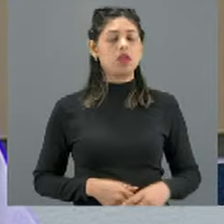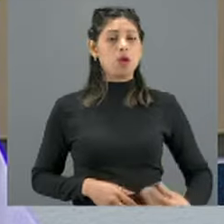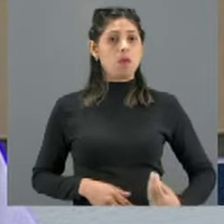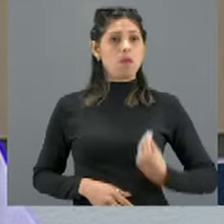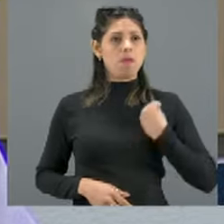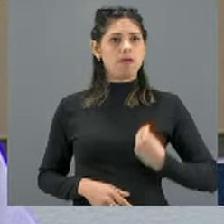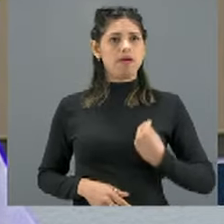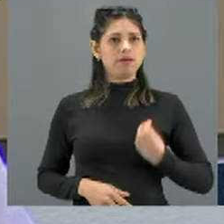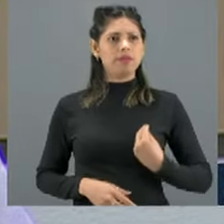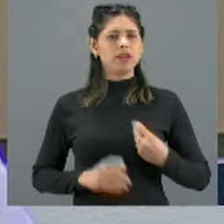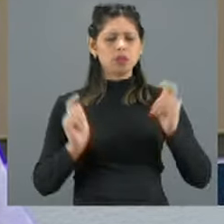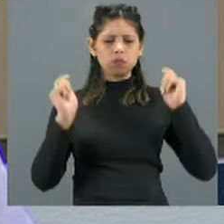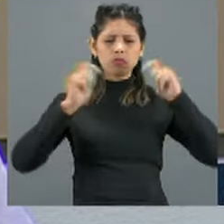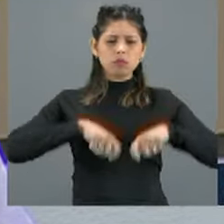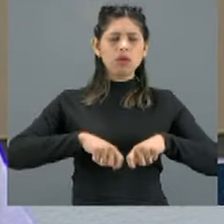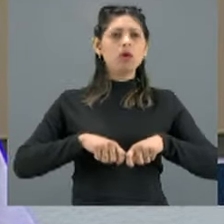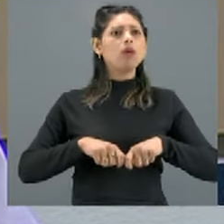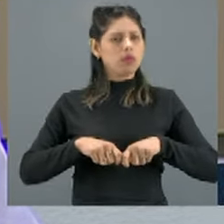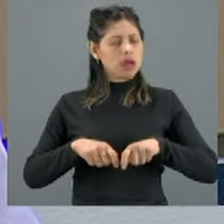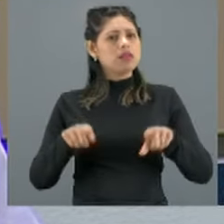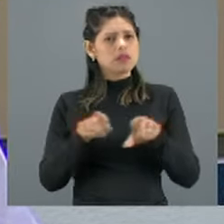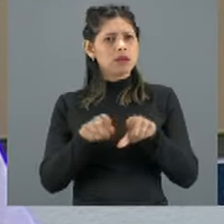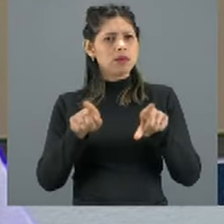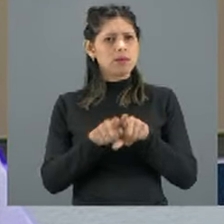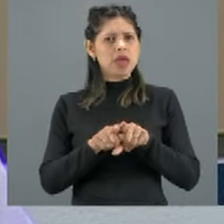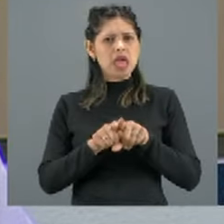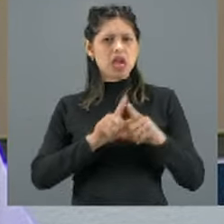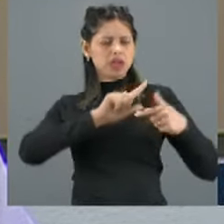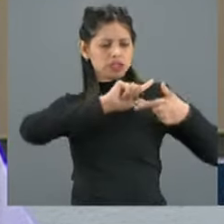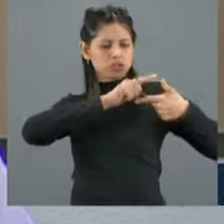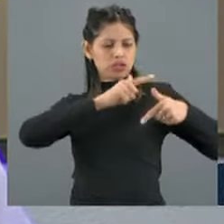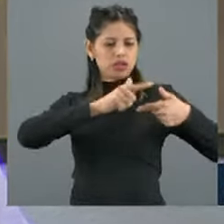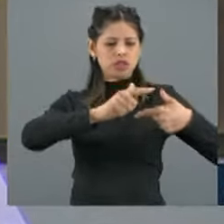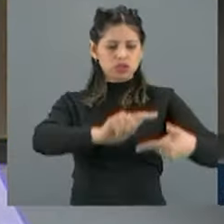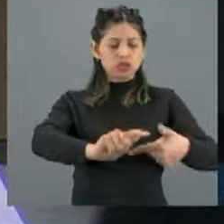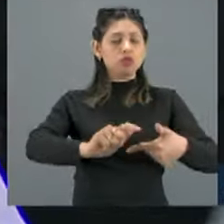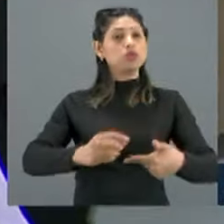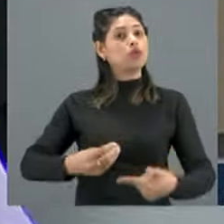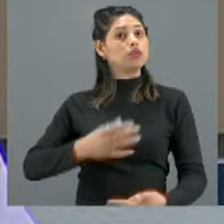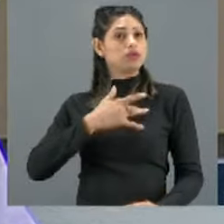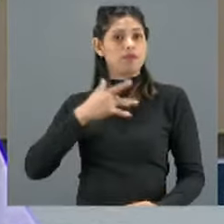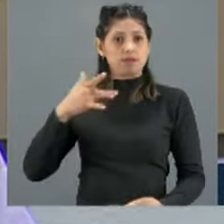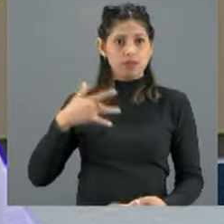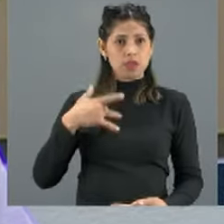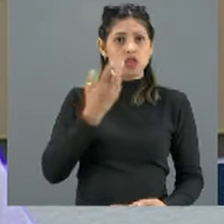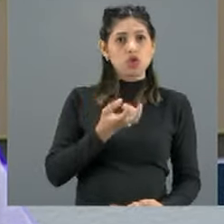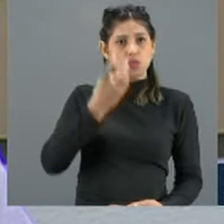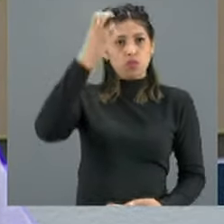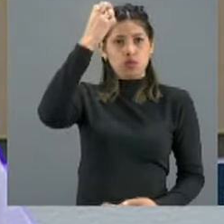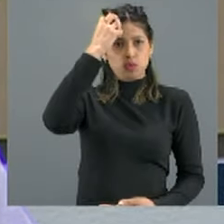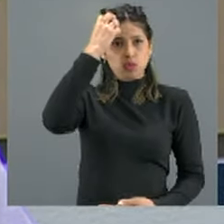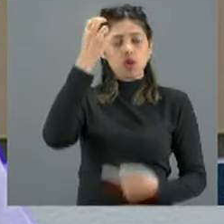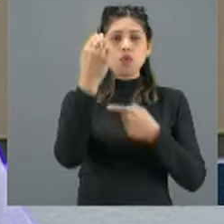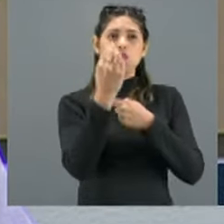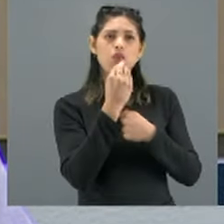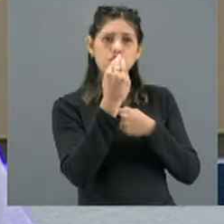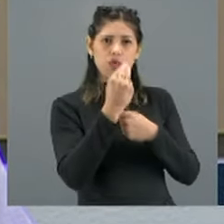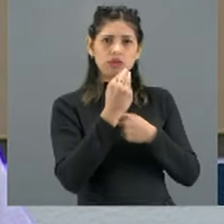tradições, cultura, o modo de viver preservado nossas